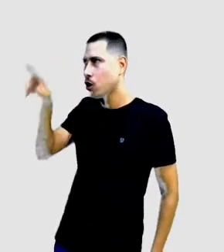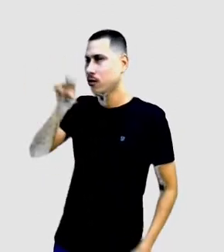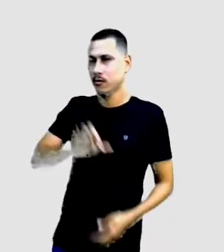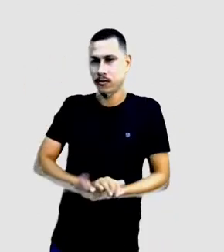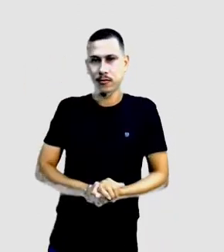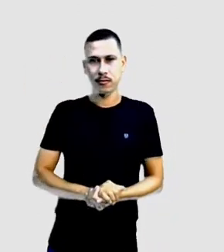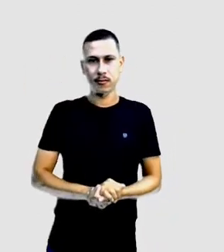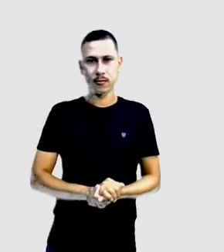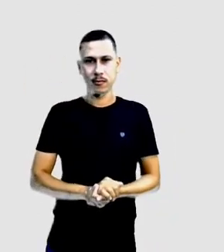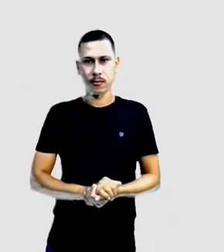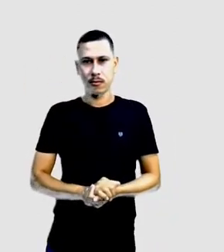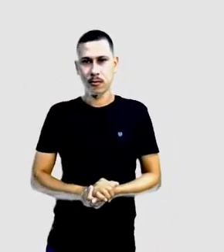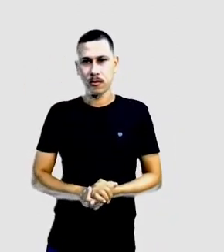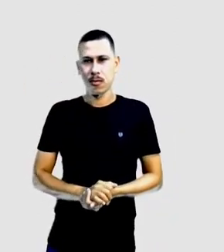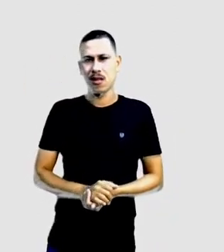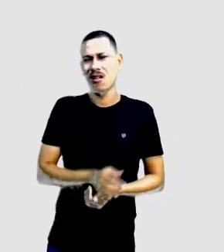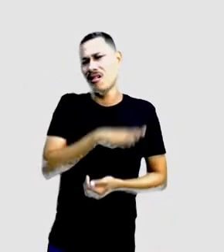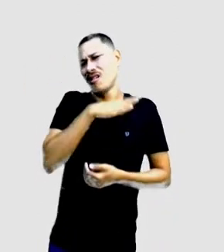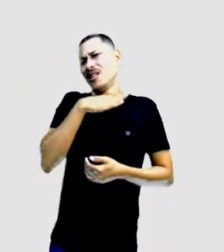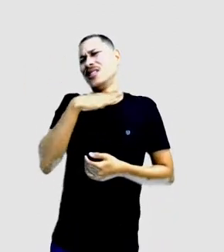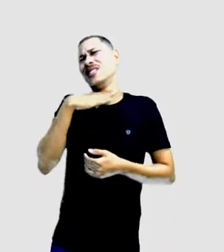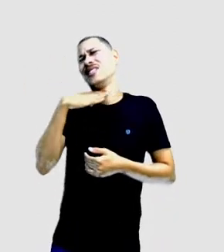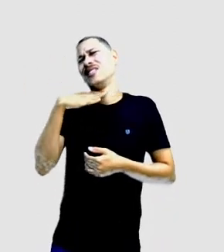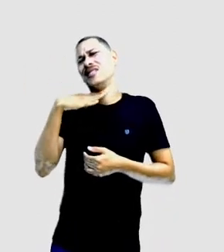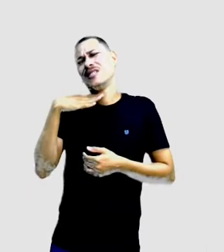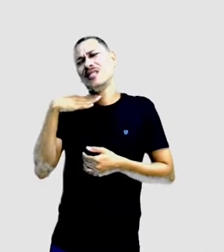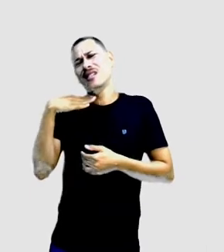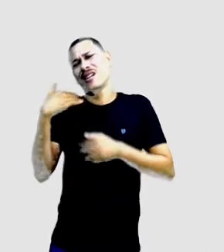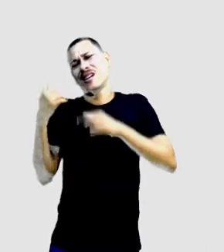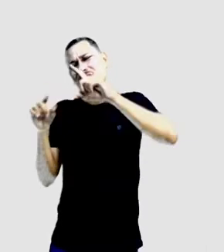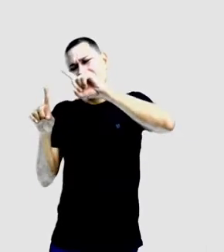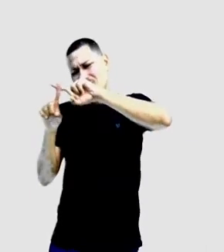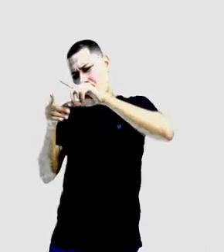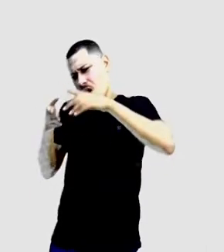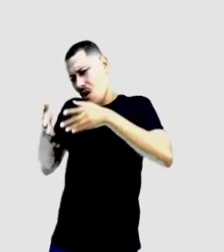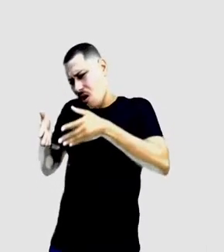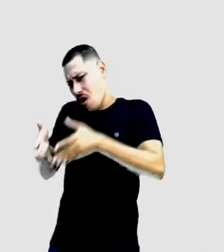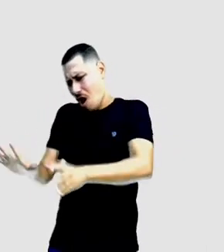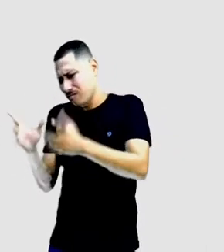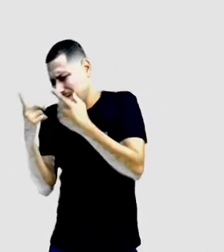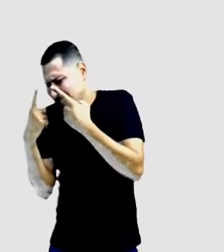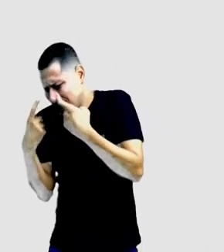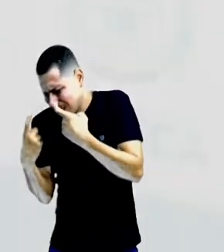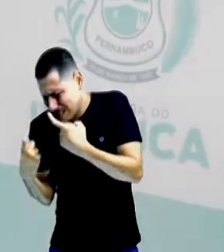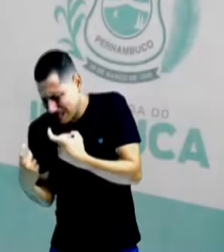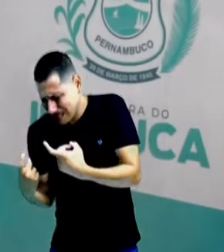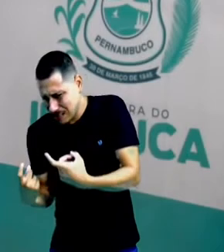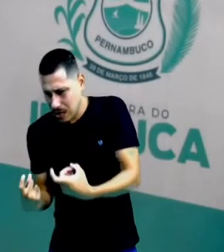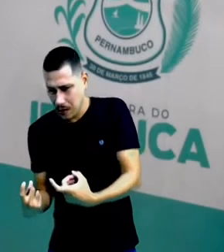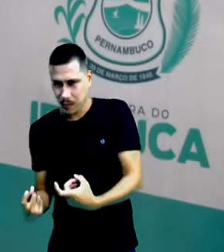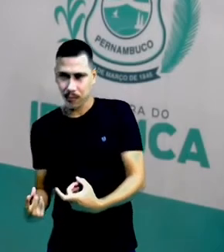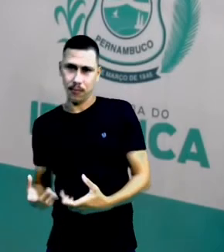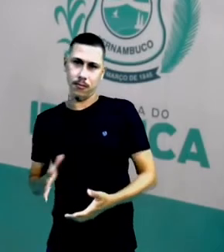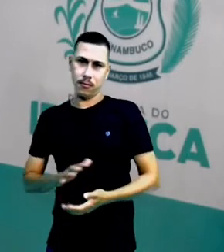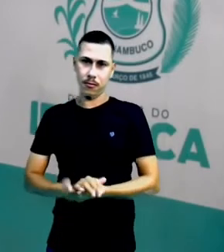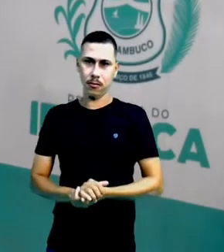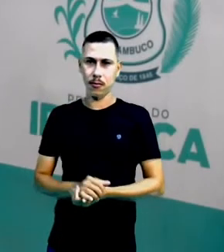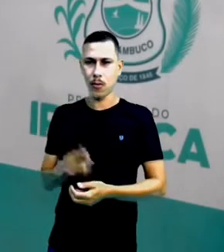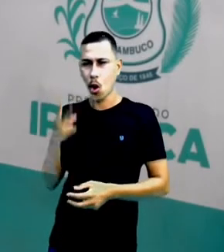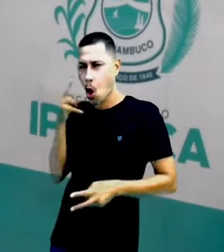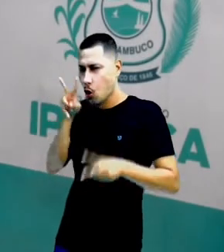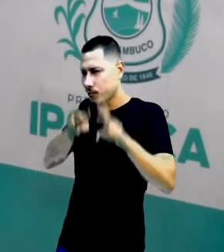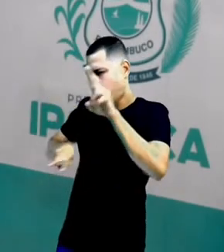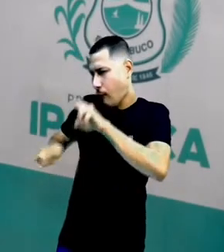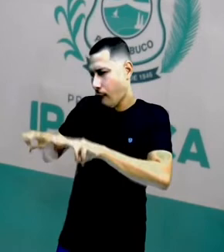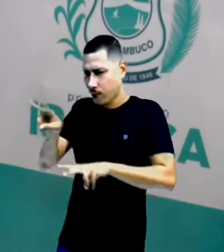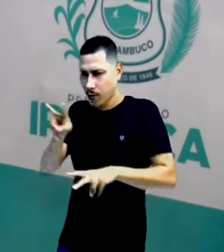cima do túmulo cai uma folha após outra, lágrimas também. Observe que